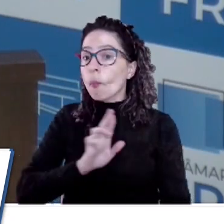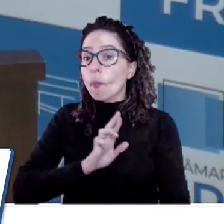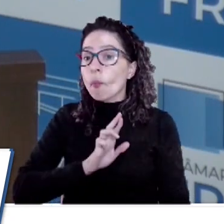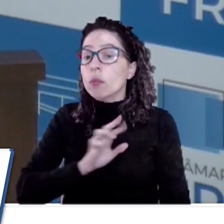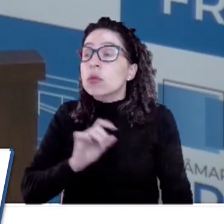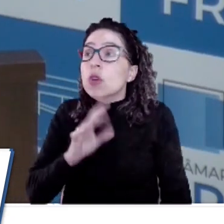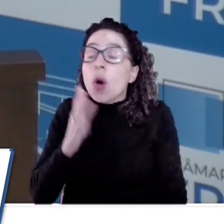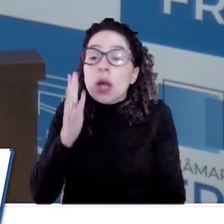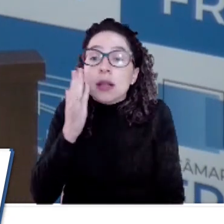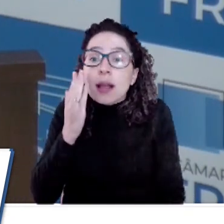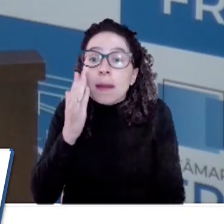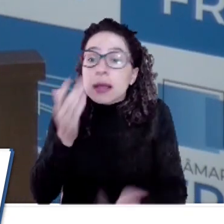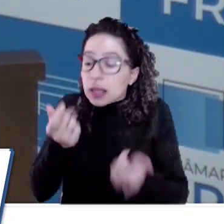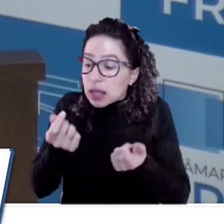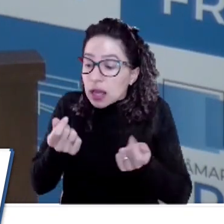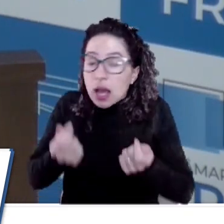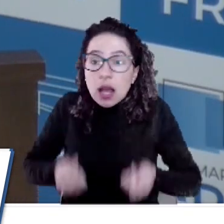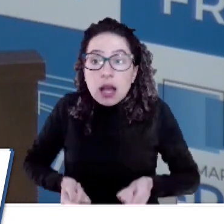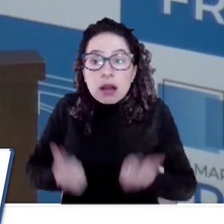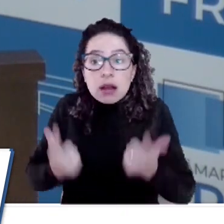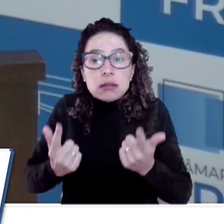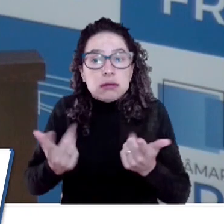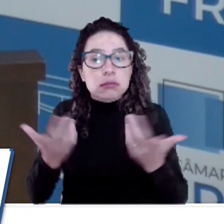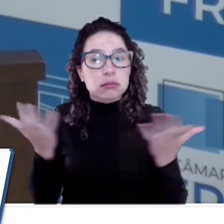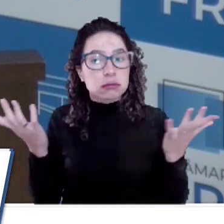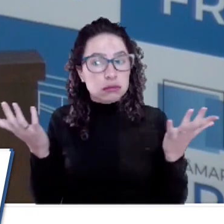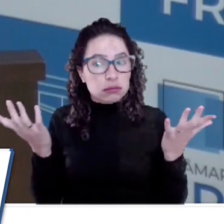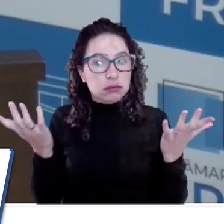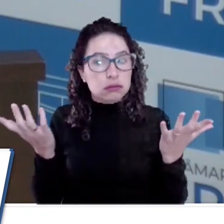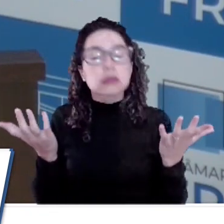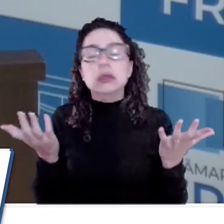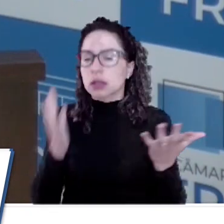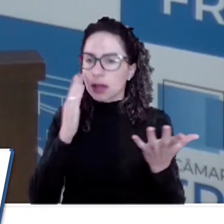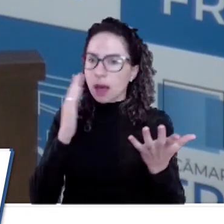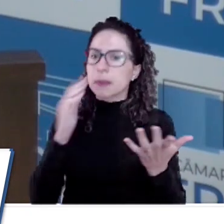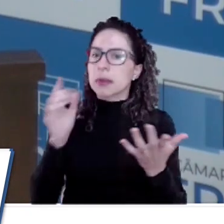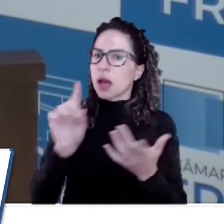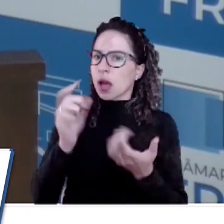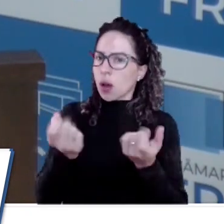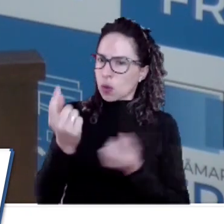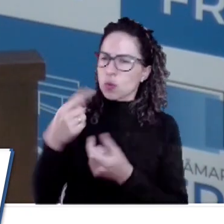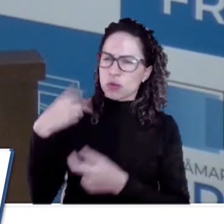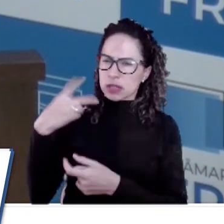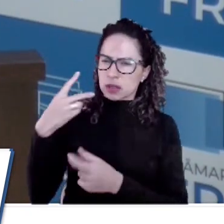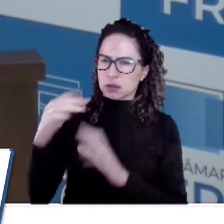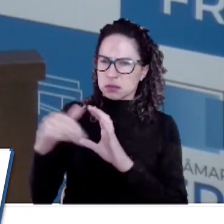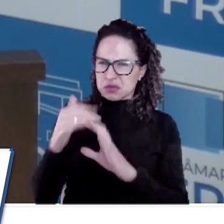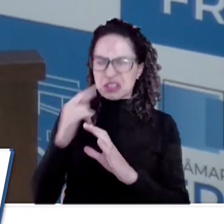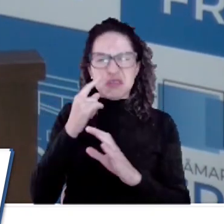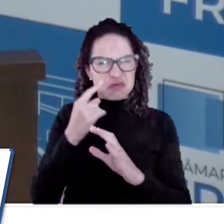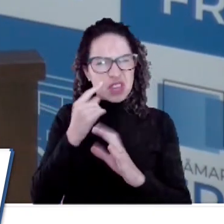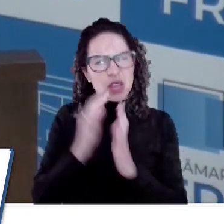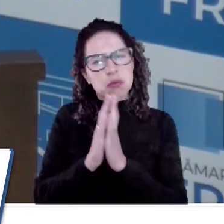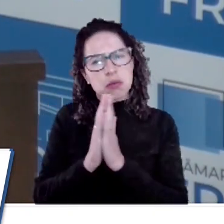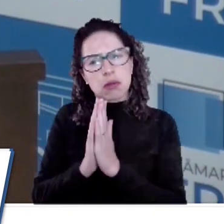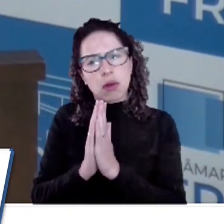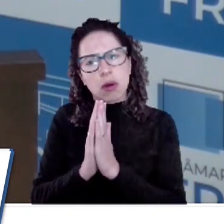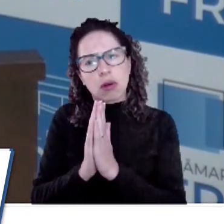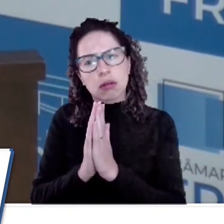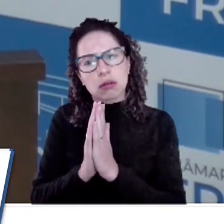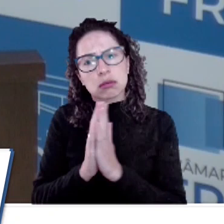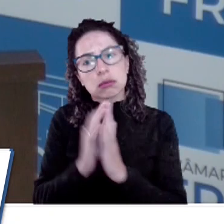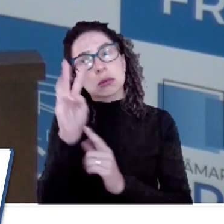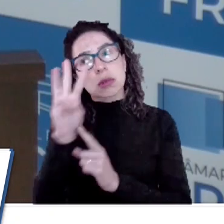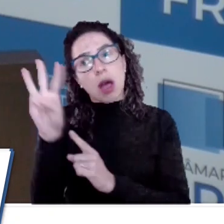os gastos e como alguns vereadores recebem assim dá uma olhada lá no